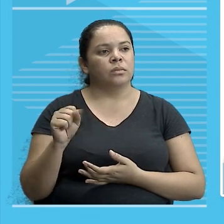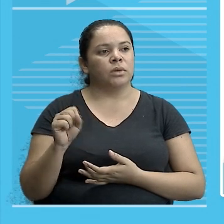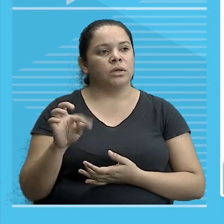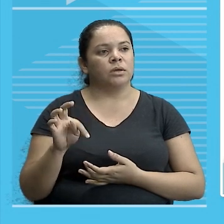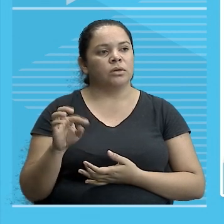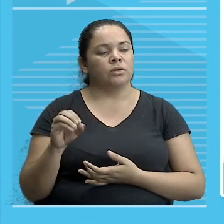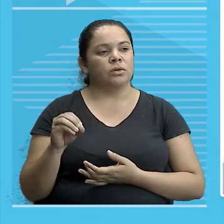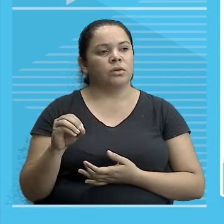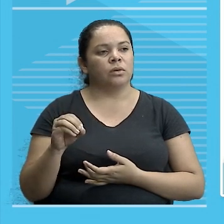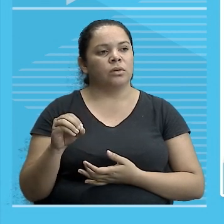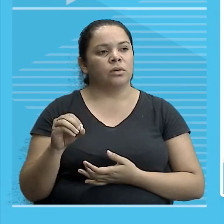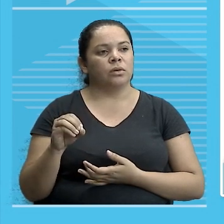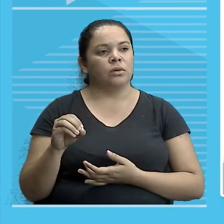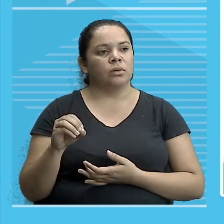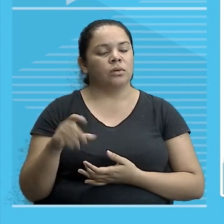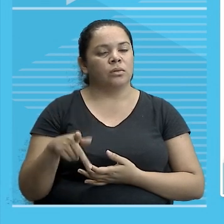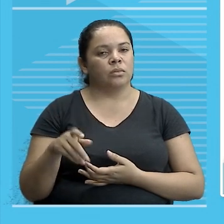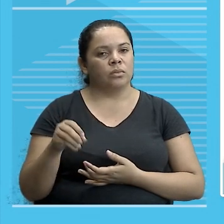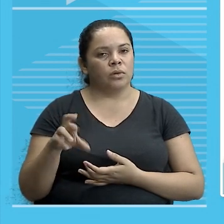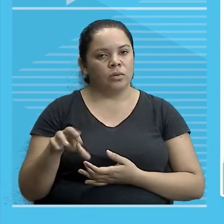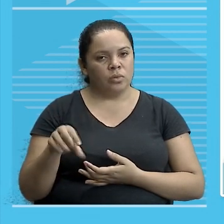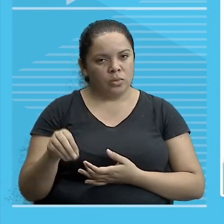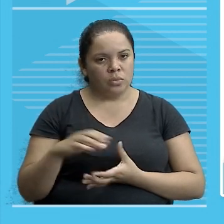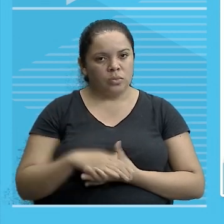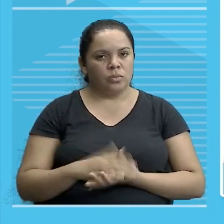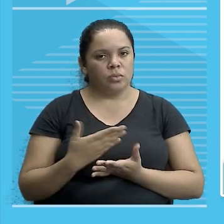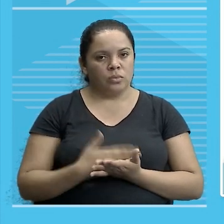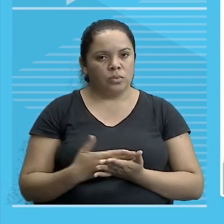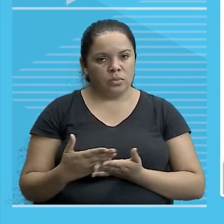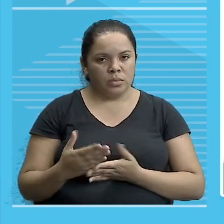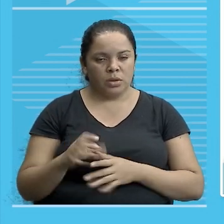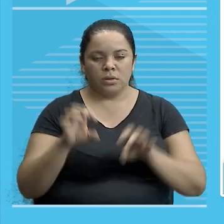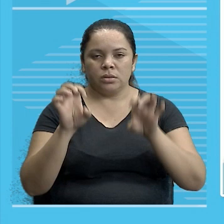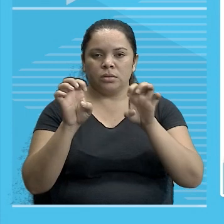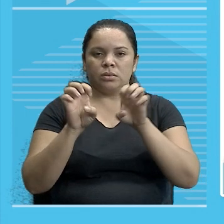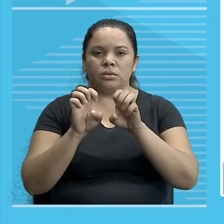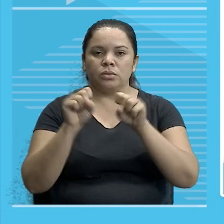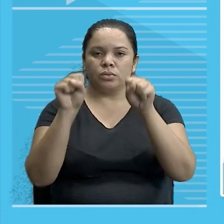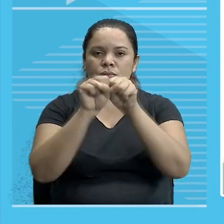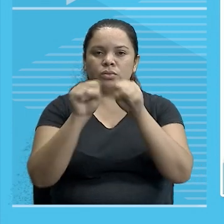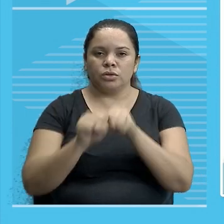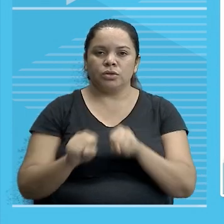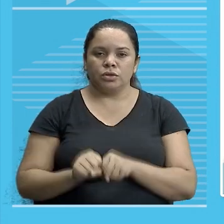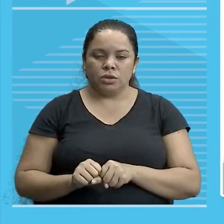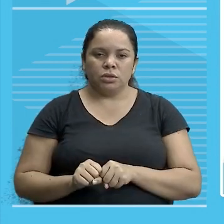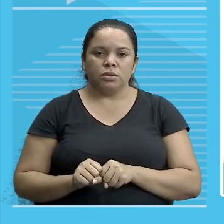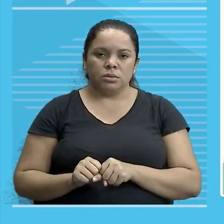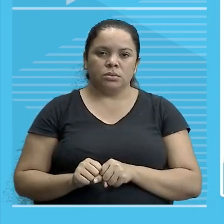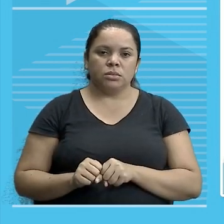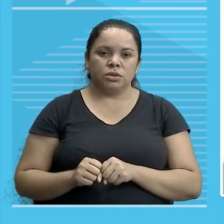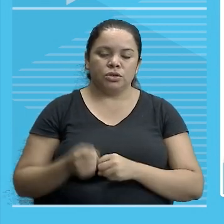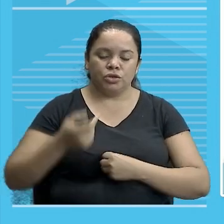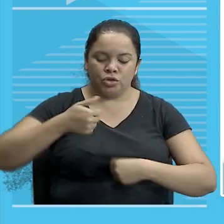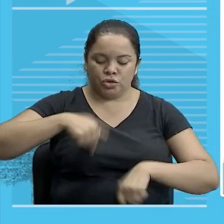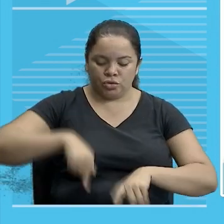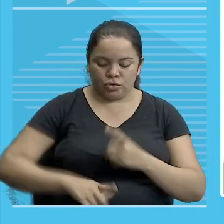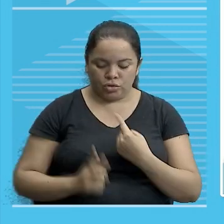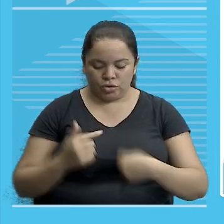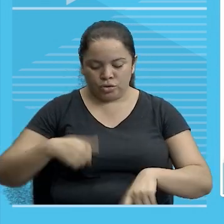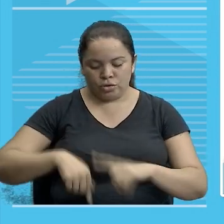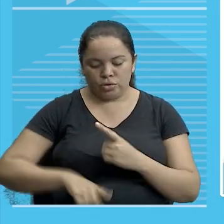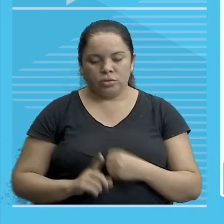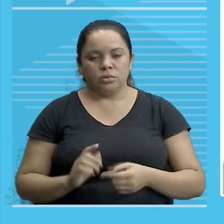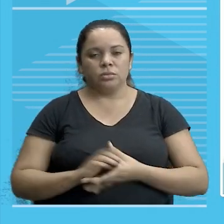sistema digestório, ainda no início do desenvolvimento embrionário, ele, ao invés de começar a